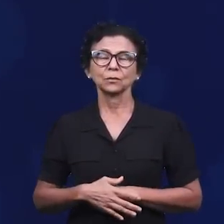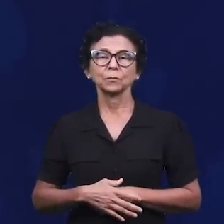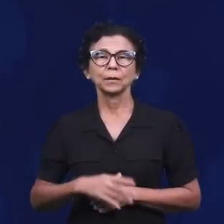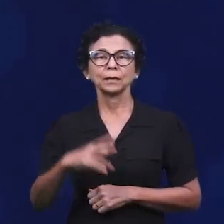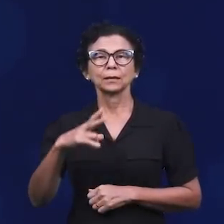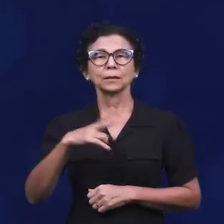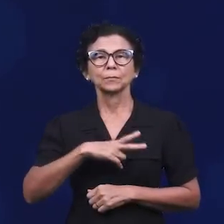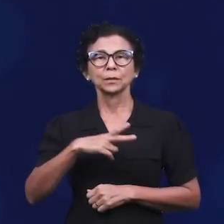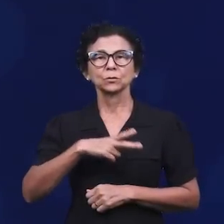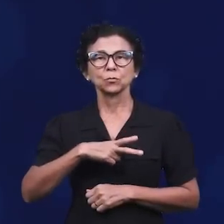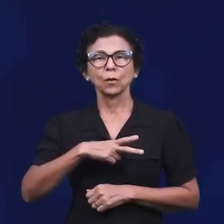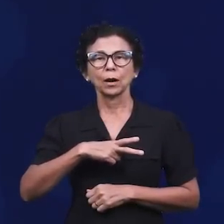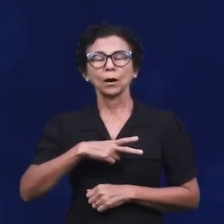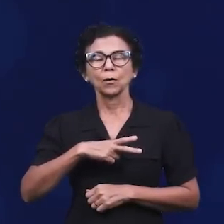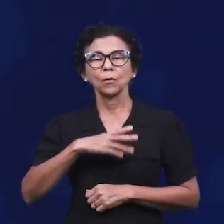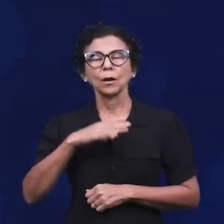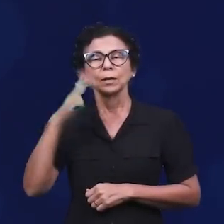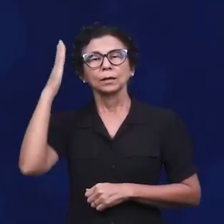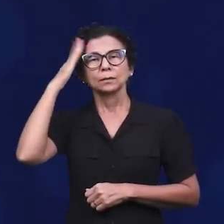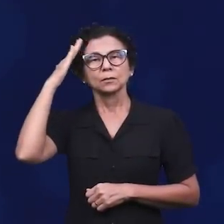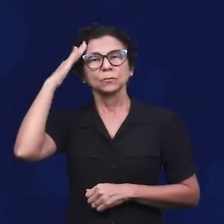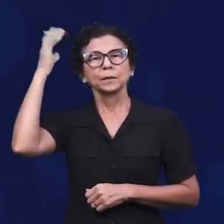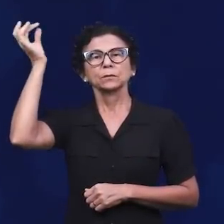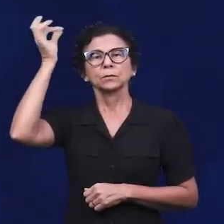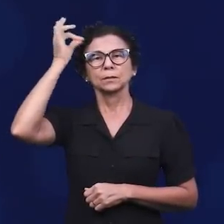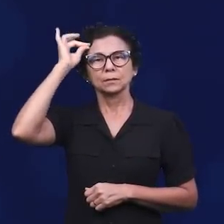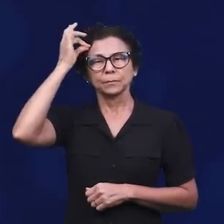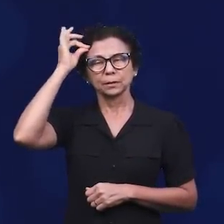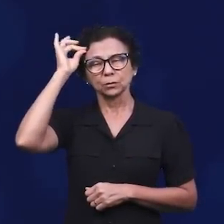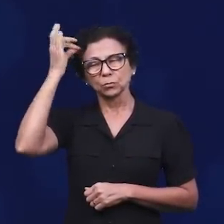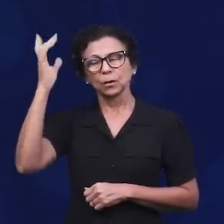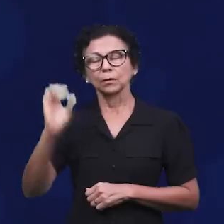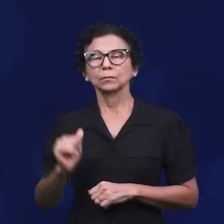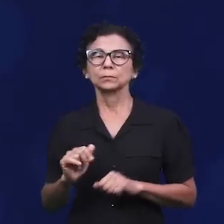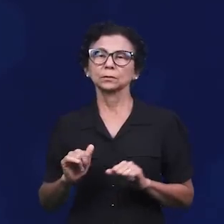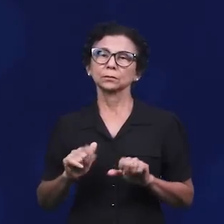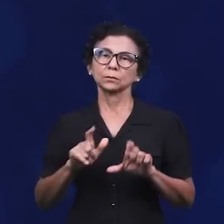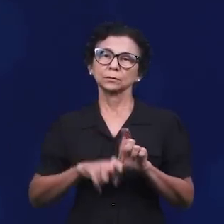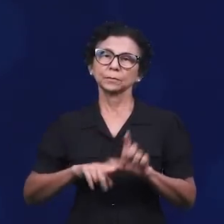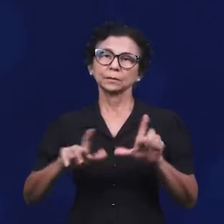relacionada à ação gloriosa, maravilhosa do Espírito Santo